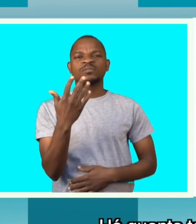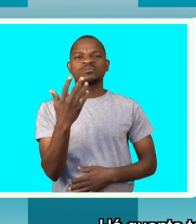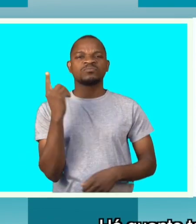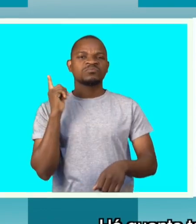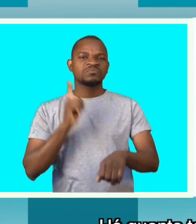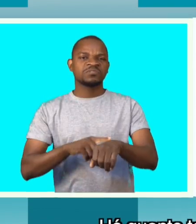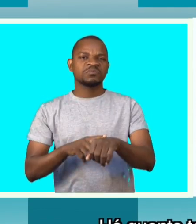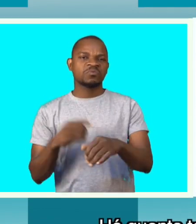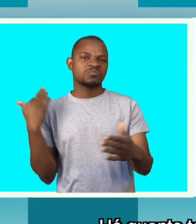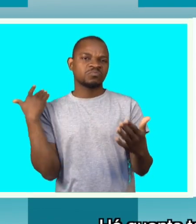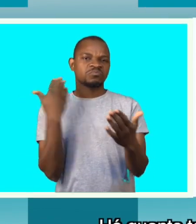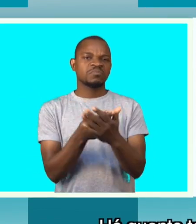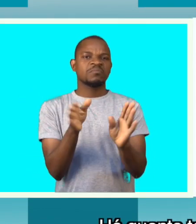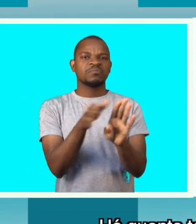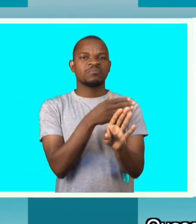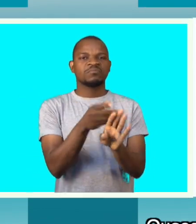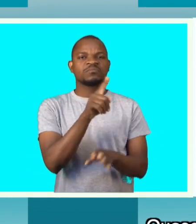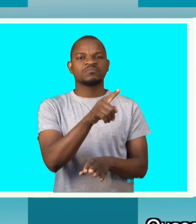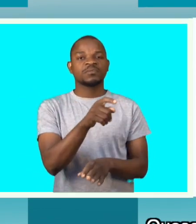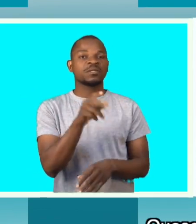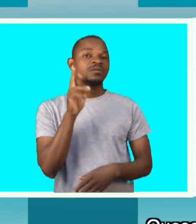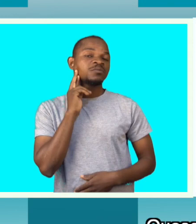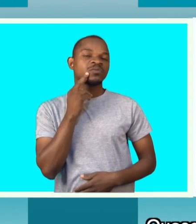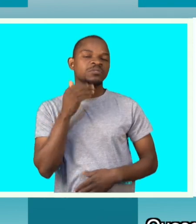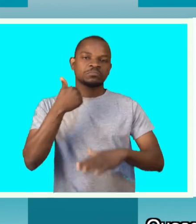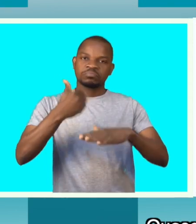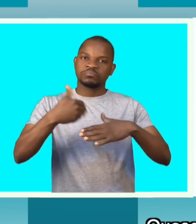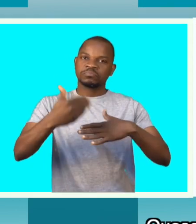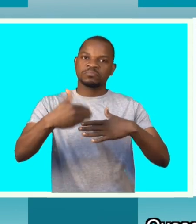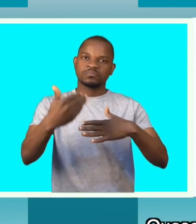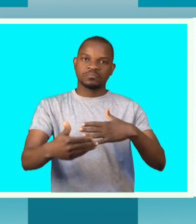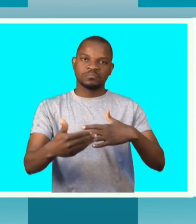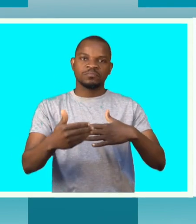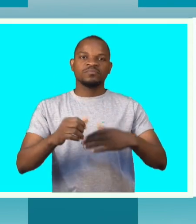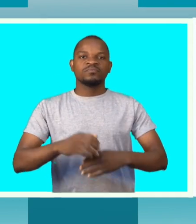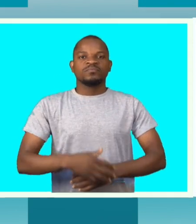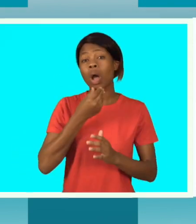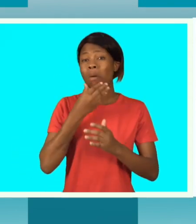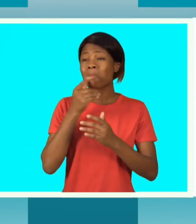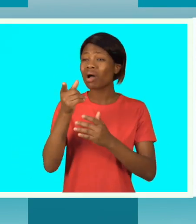da epidemia em saber do paradeiro de